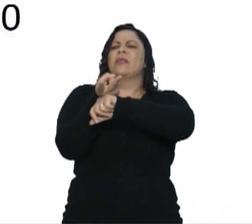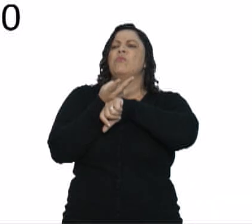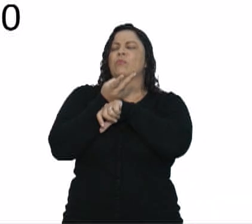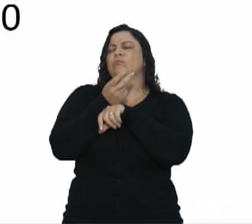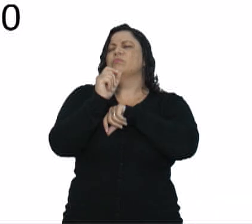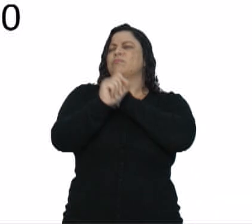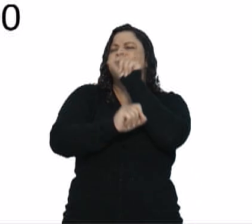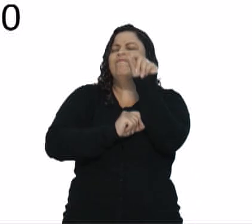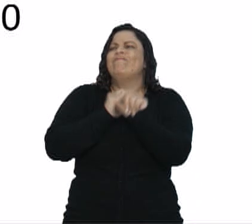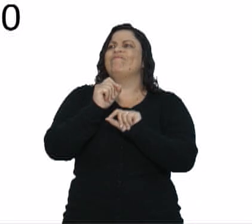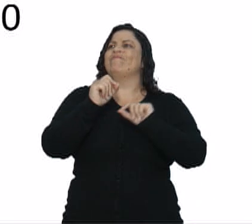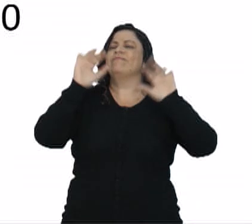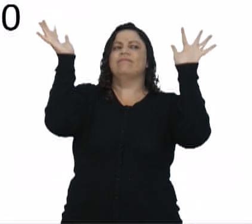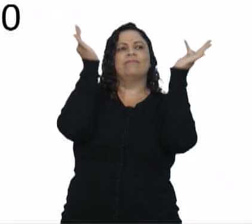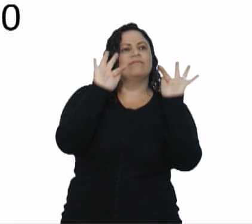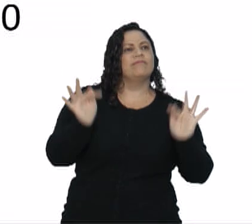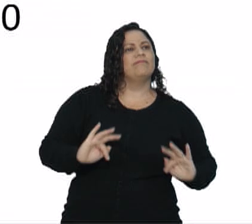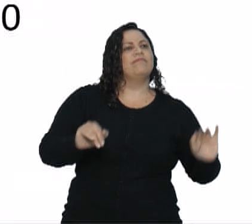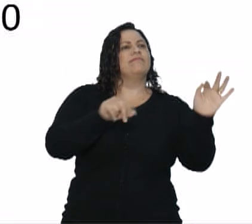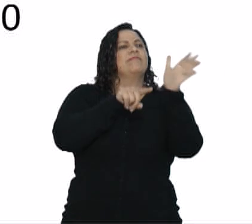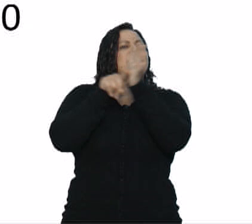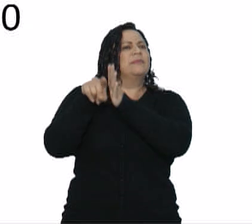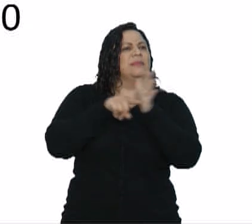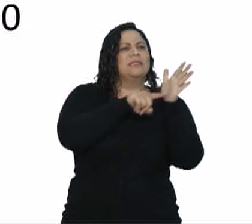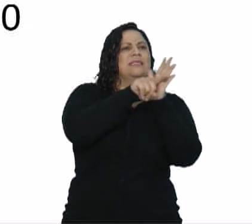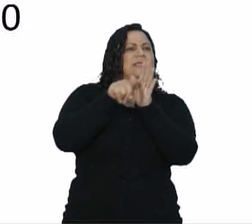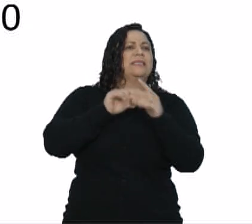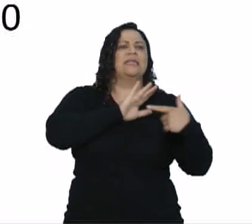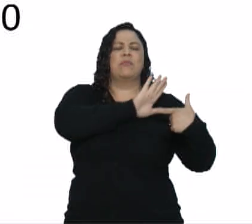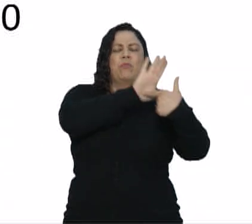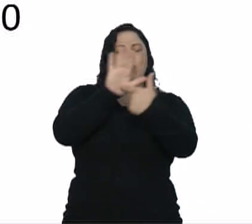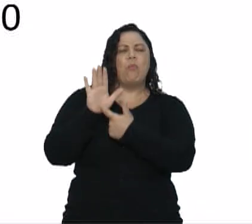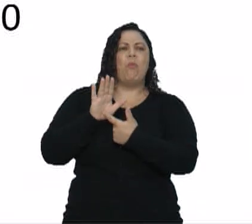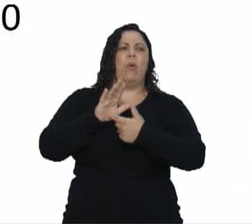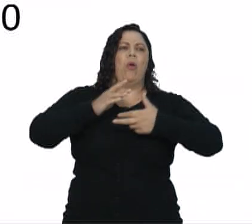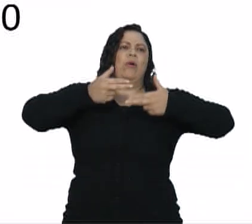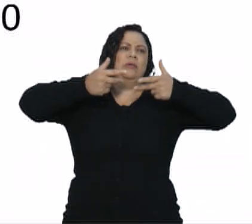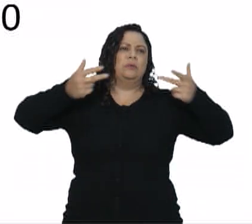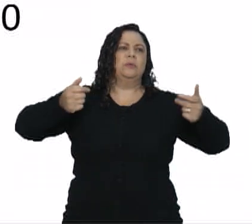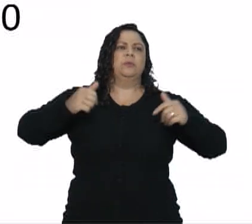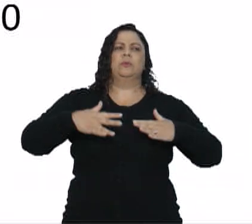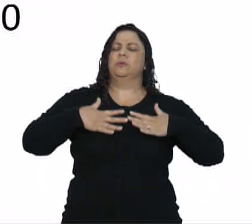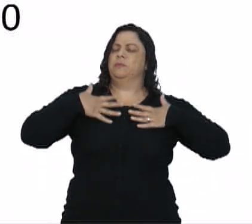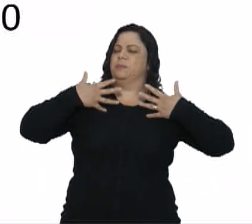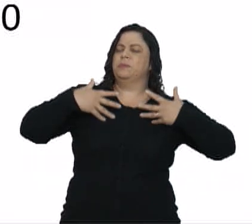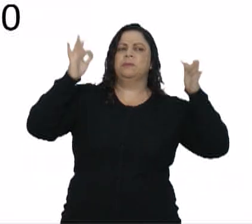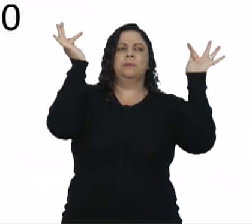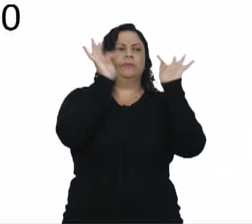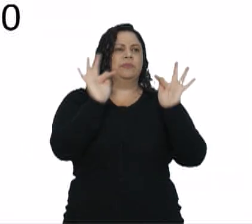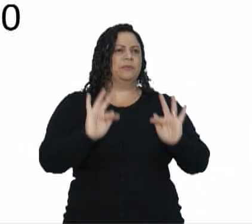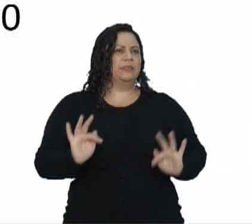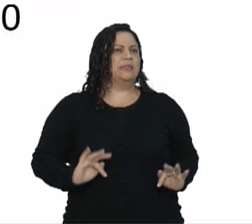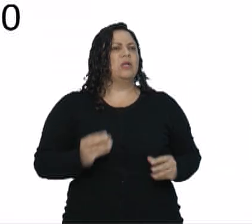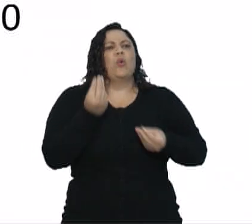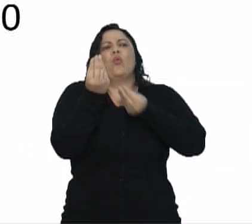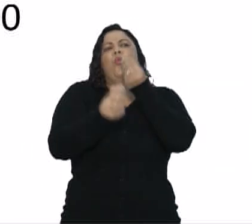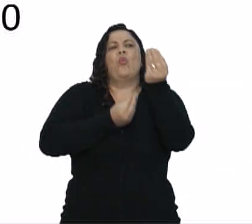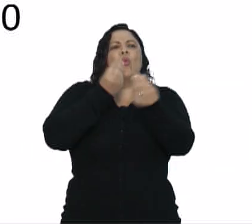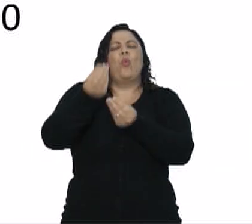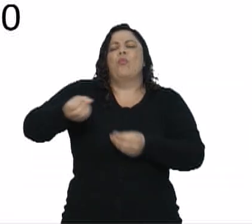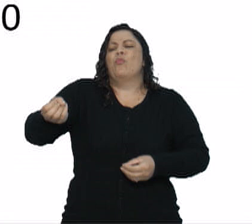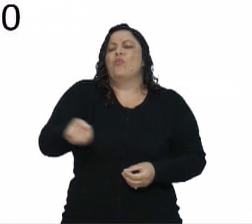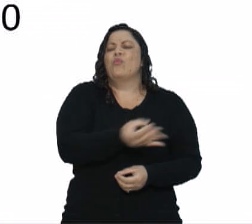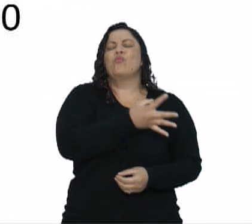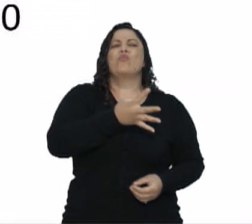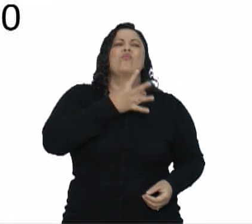Pesquisas desvelam os mecanismos do prazer e da felicidade. Como esse novo conhecimento pode melhorar